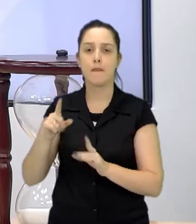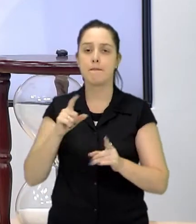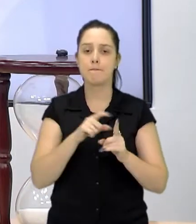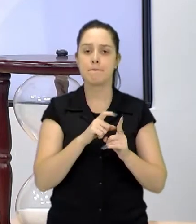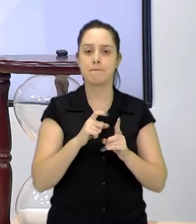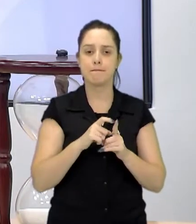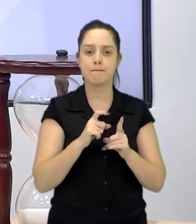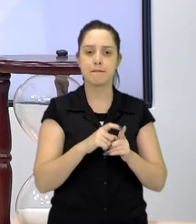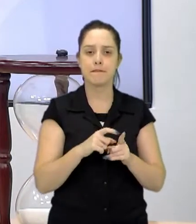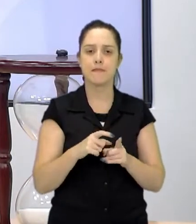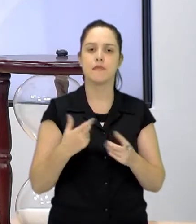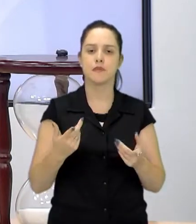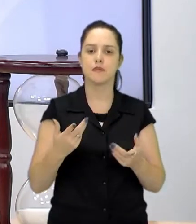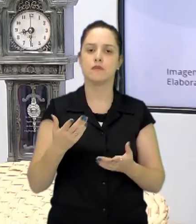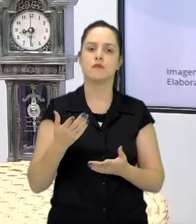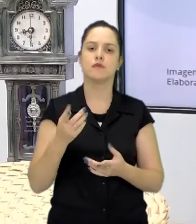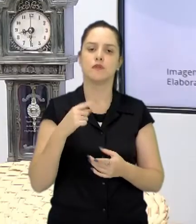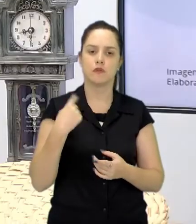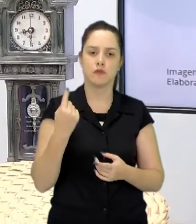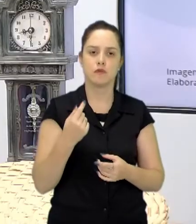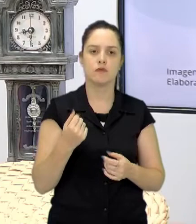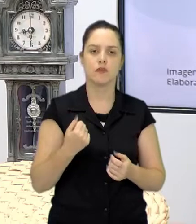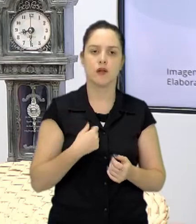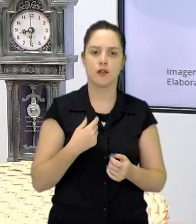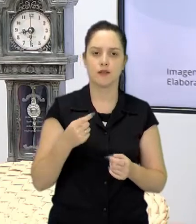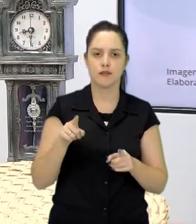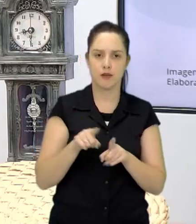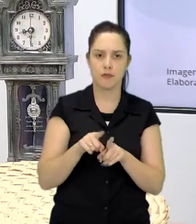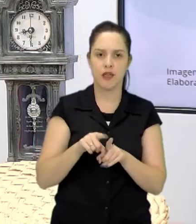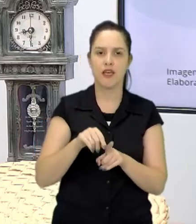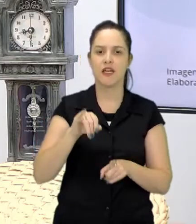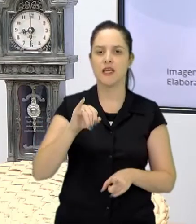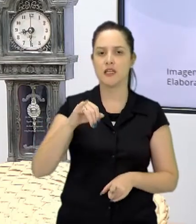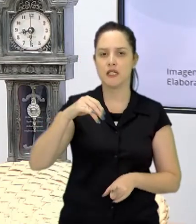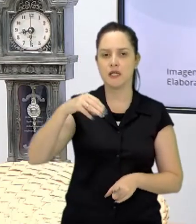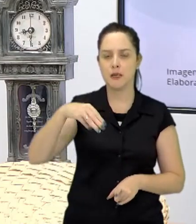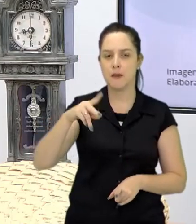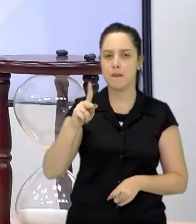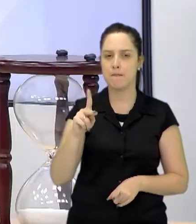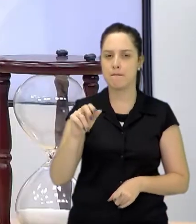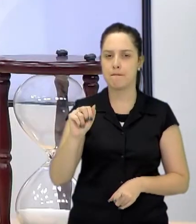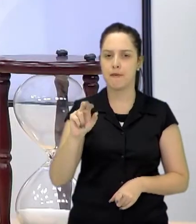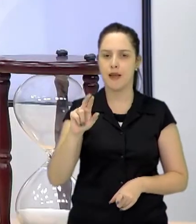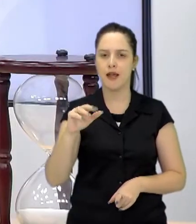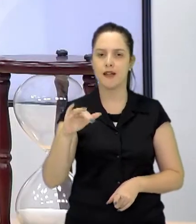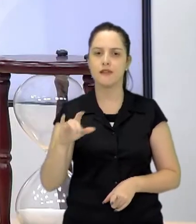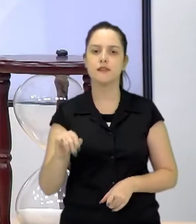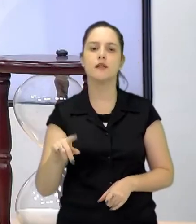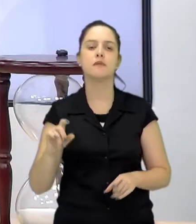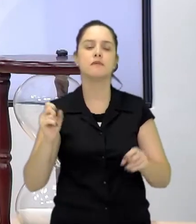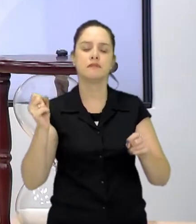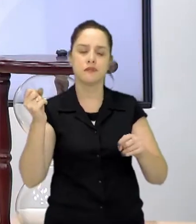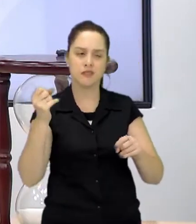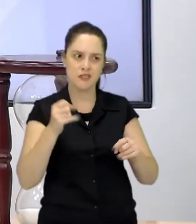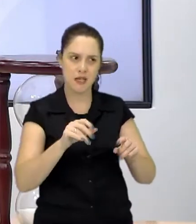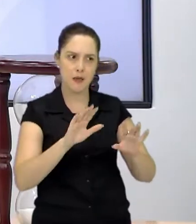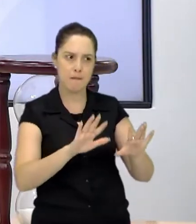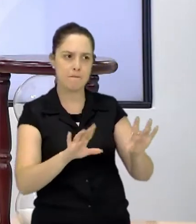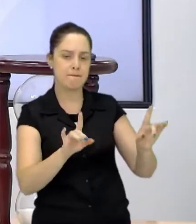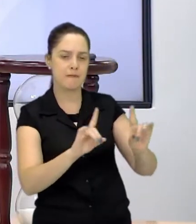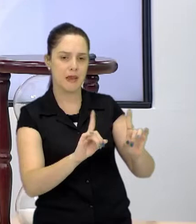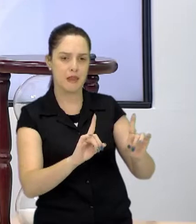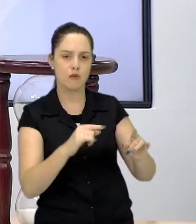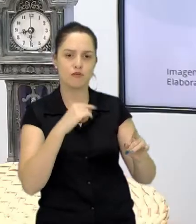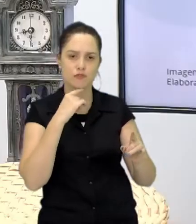que serão utilizadas. Não tem como ser imparcial, então, na notícia? Não dá para ser... A ideia seria que sim, mas não existe discurso